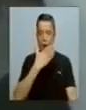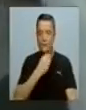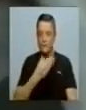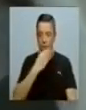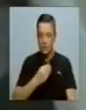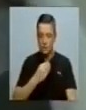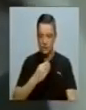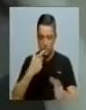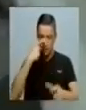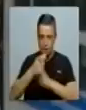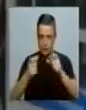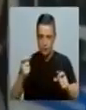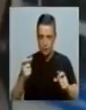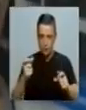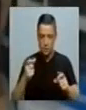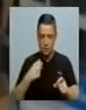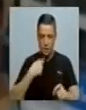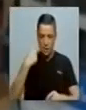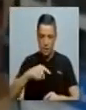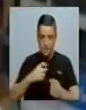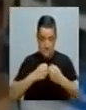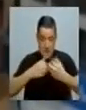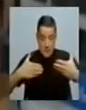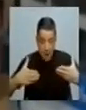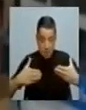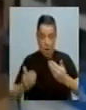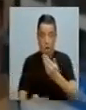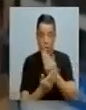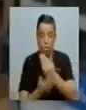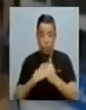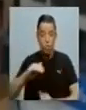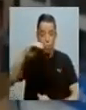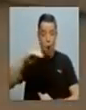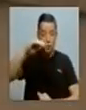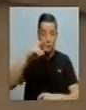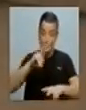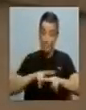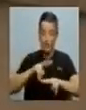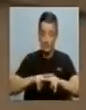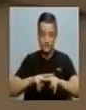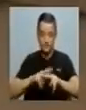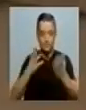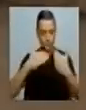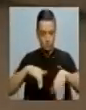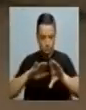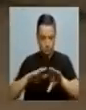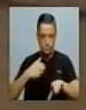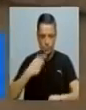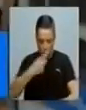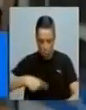da população e, portanto, nós vamos ter cada vez mais idosos nas prisões. Aparentemente, nós